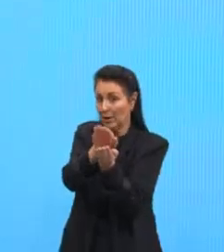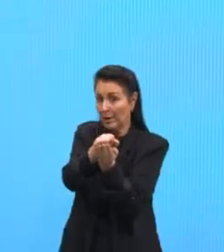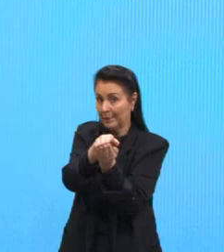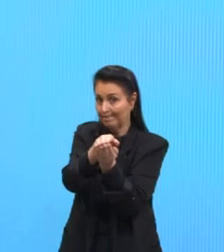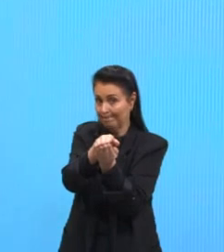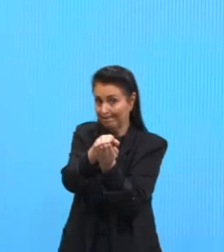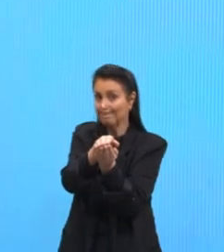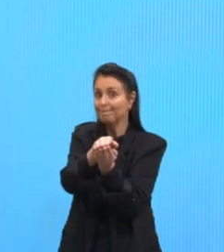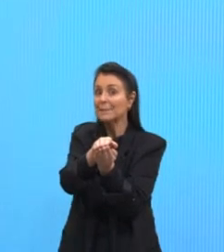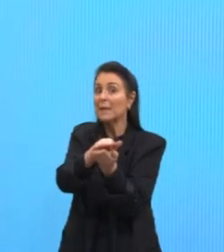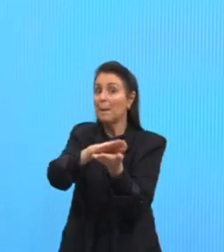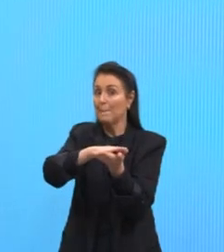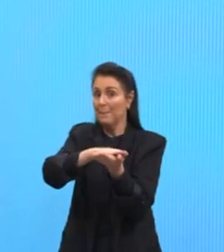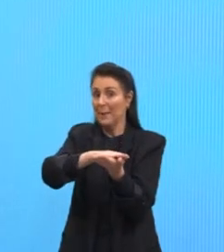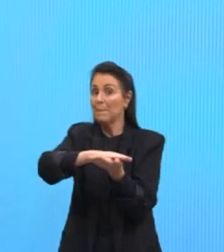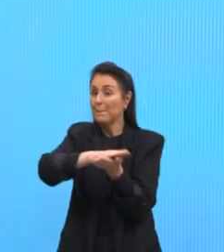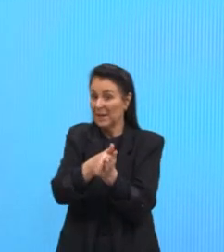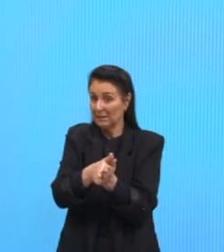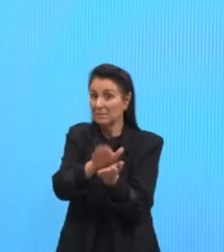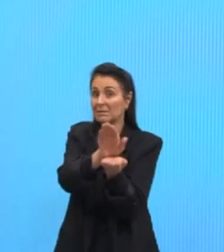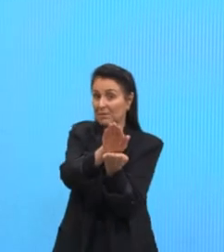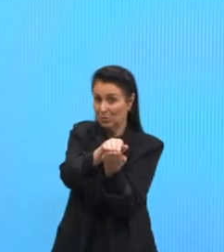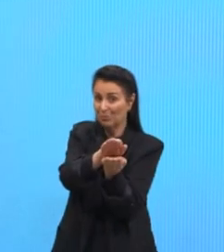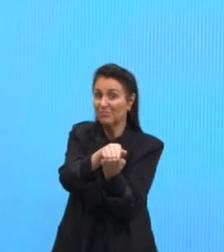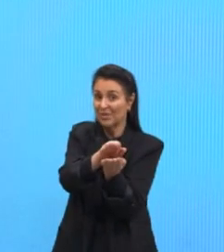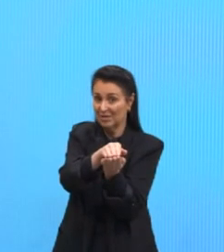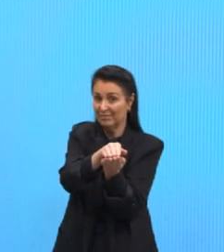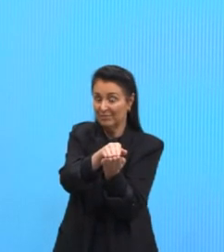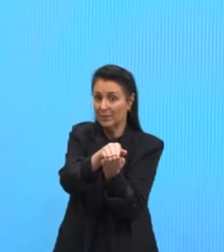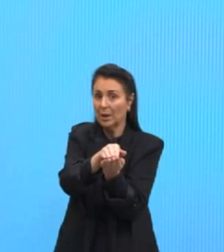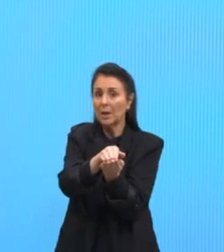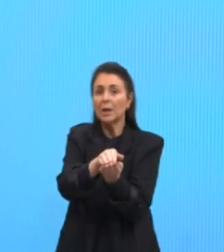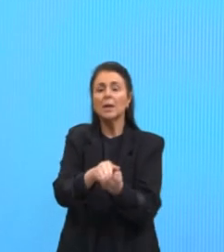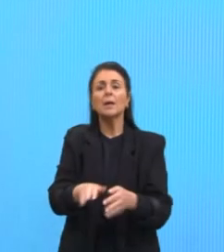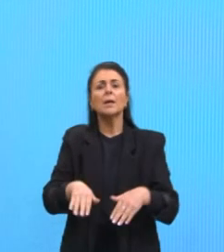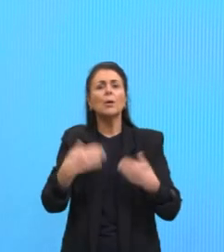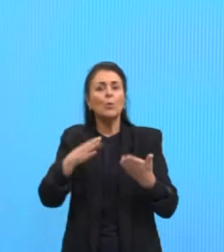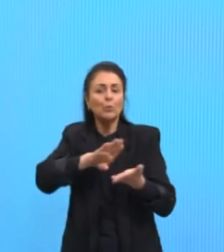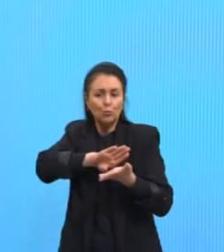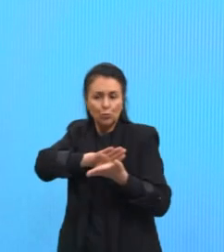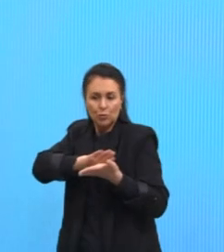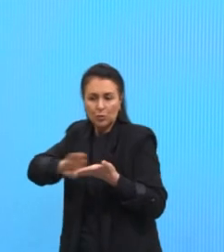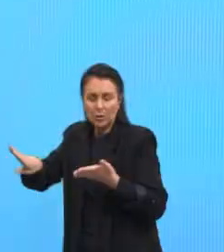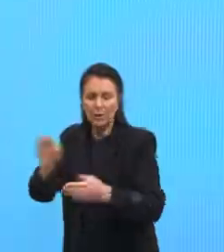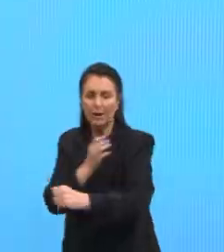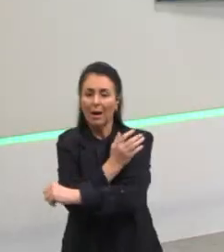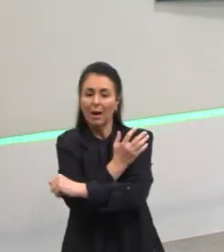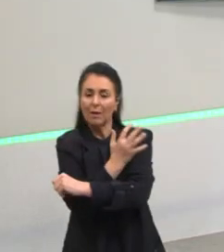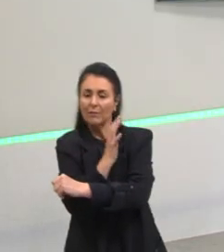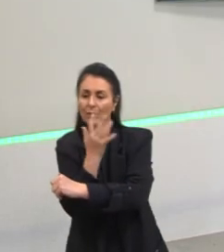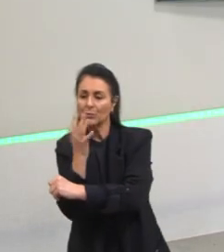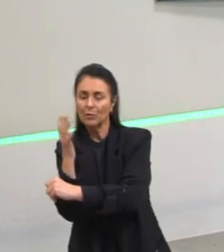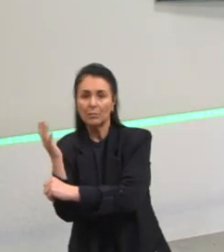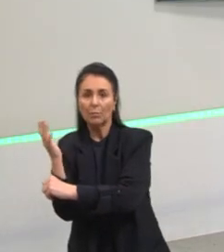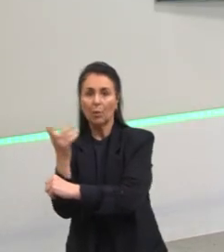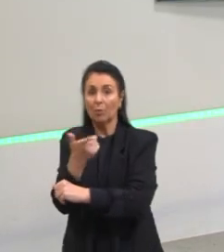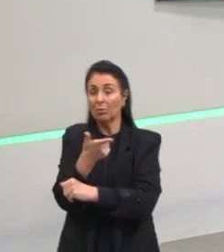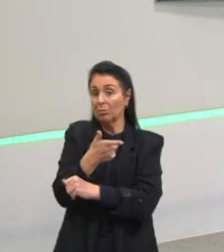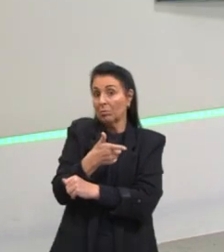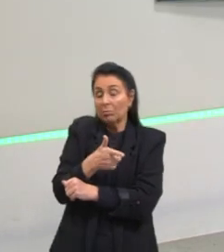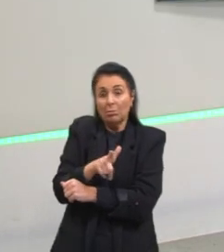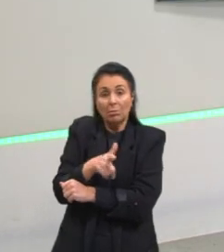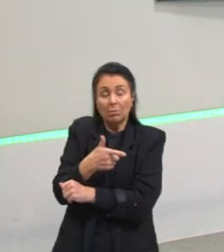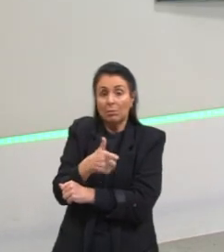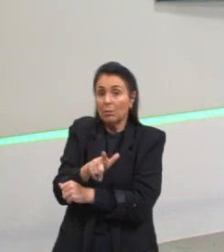extremamente predatório vai derrubando tudo tá e quando eu tiro essa vegetação né retira essa vegetação eu não vou